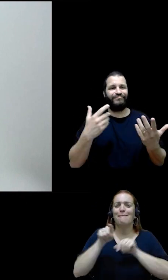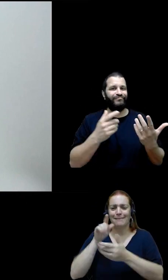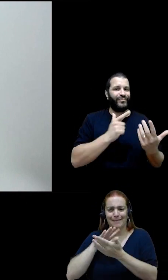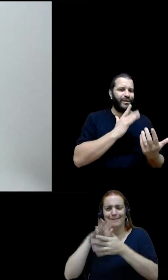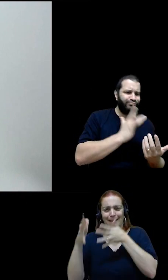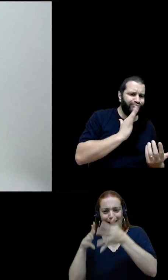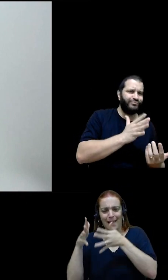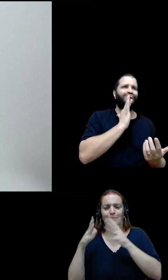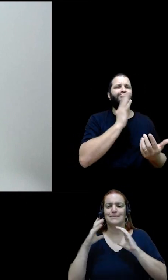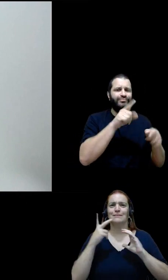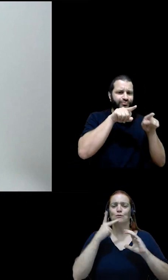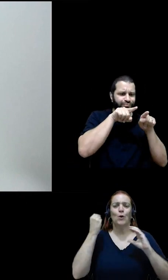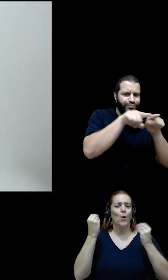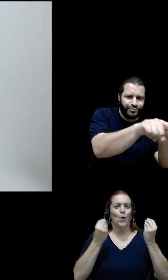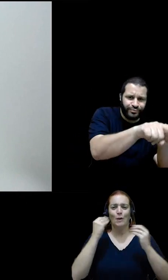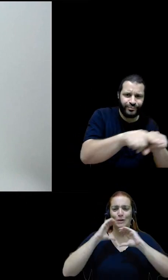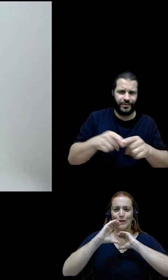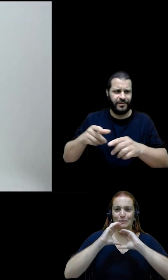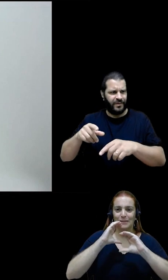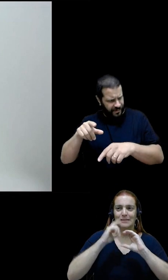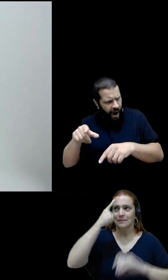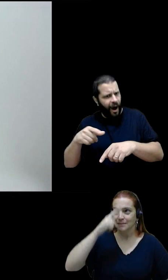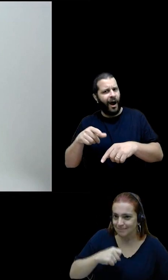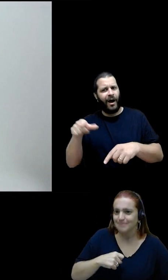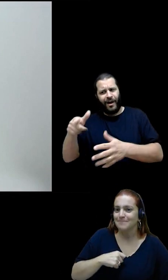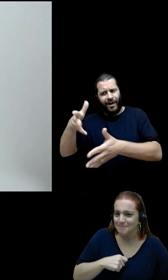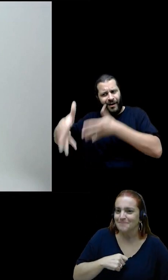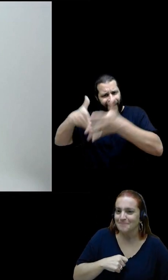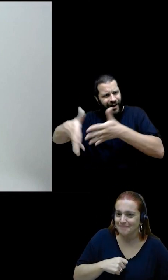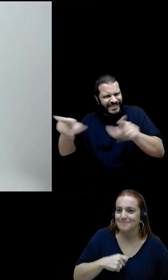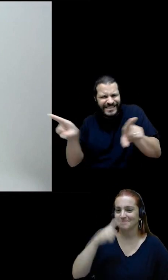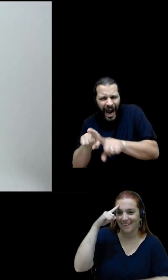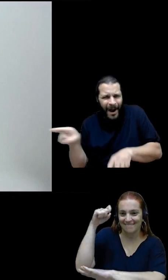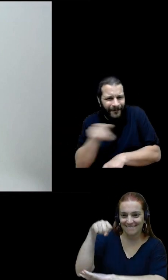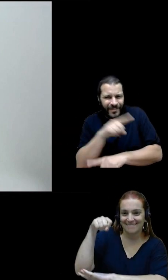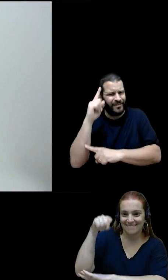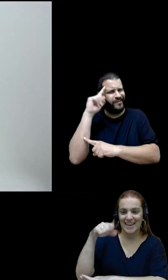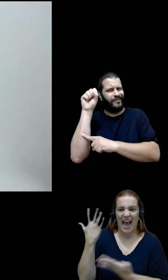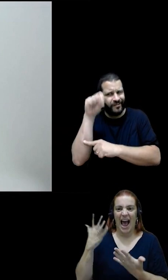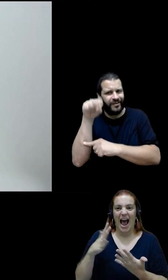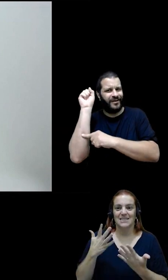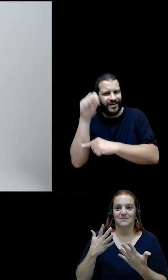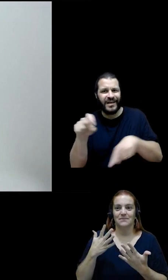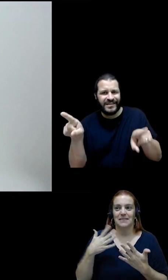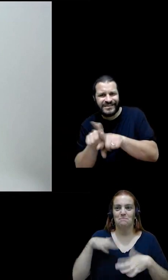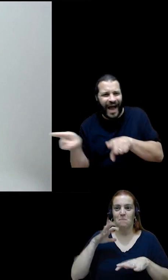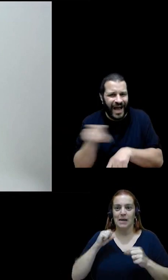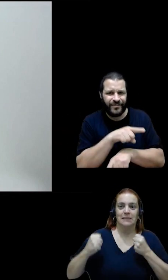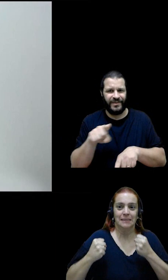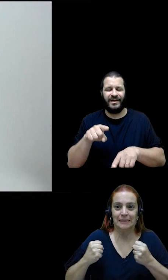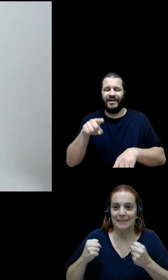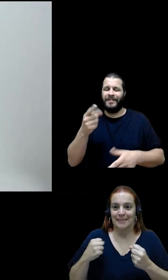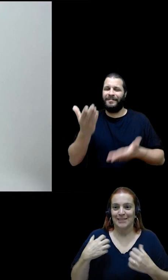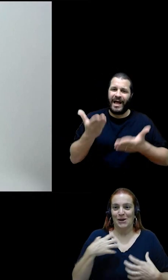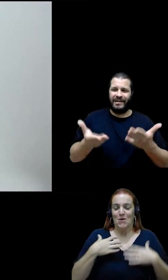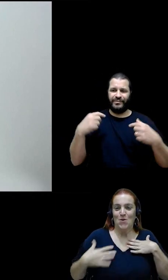de comunicação, de gestos com a cabeça, gestos até um pouco mais violentos, né, Denise? Hoje